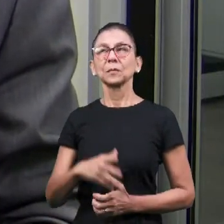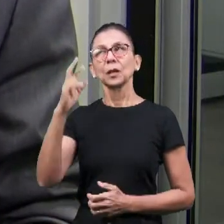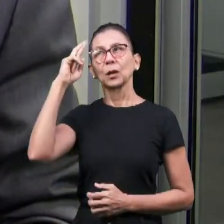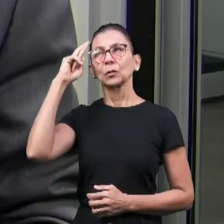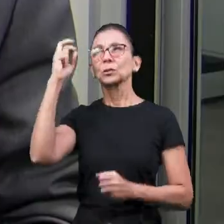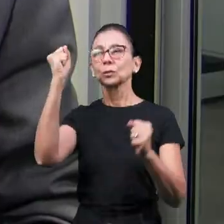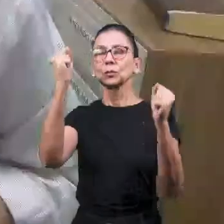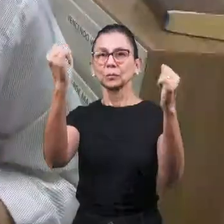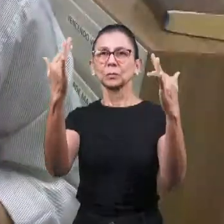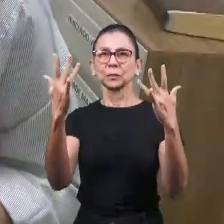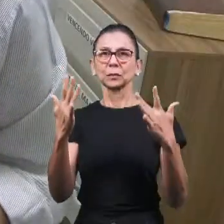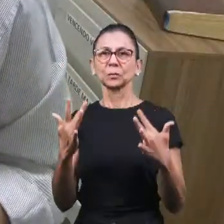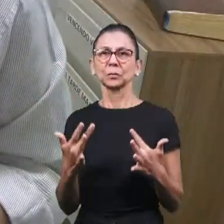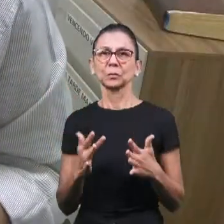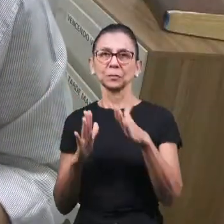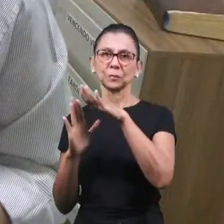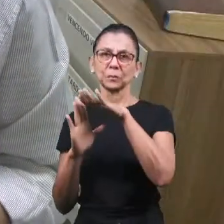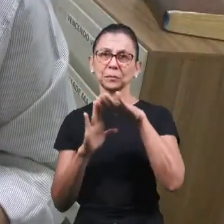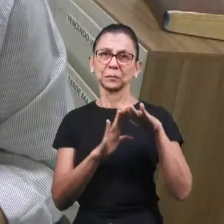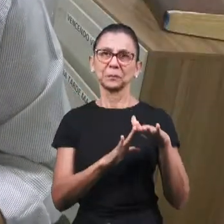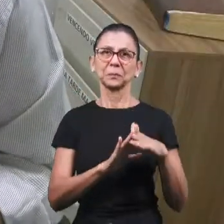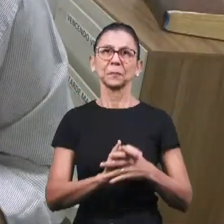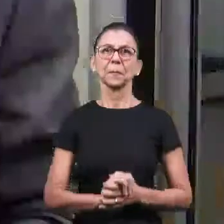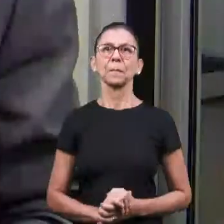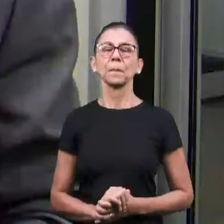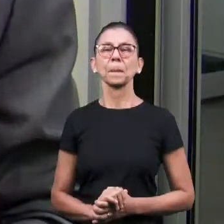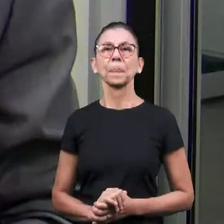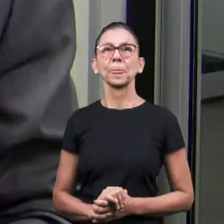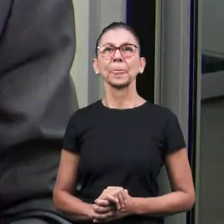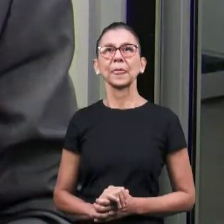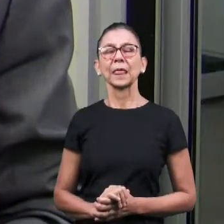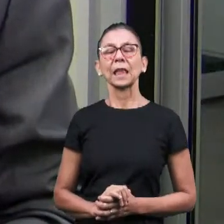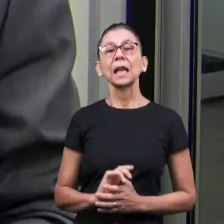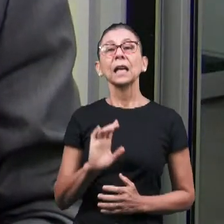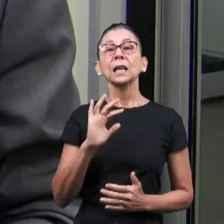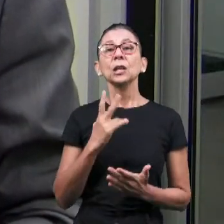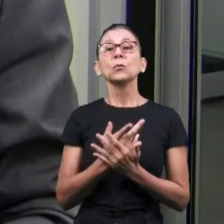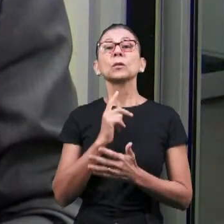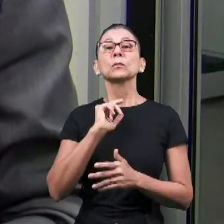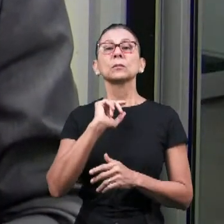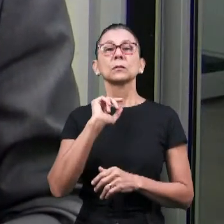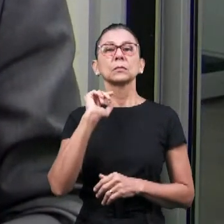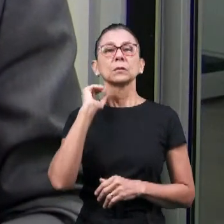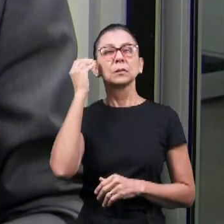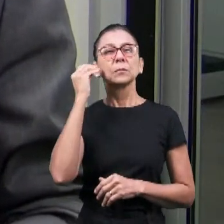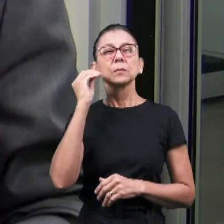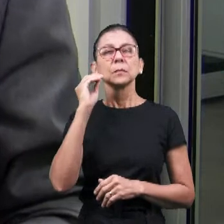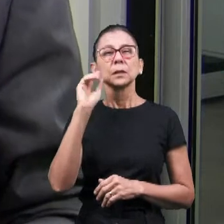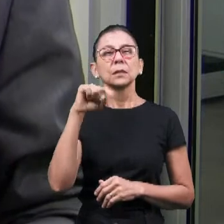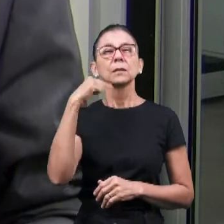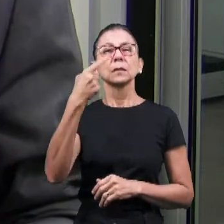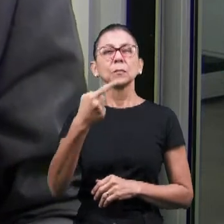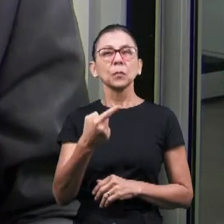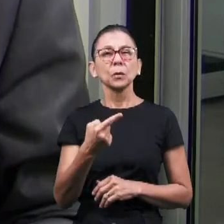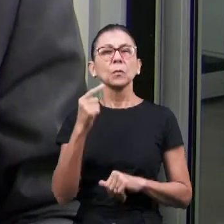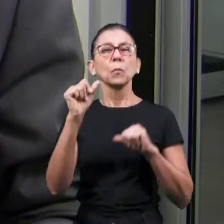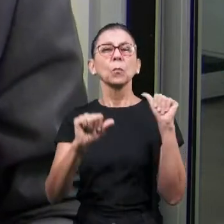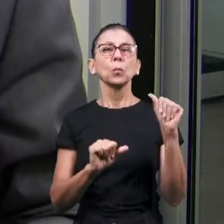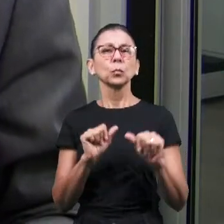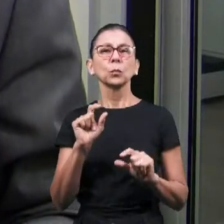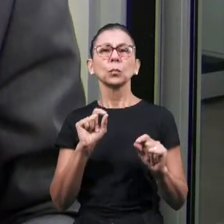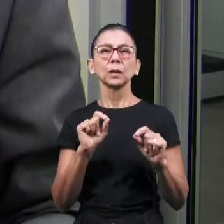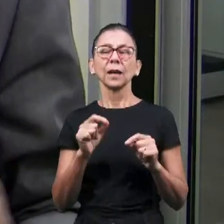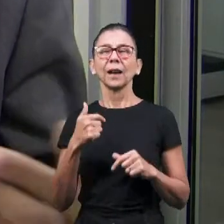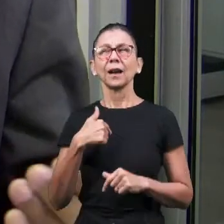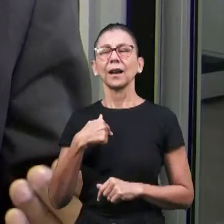o que mudou na vida do Senhor após esse acontecimento? A intimidade com o Senhor, né? Ela aumenta. Você descansa mais no